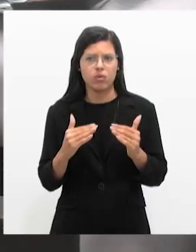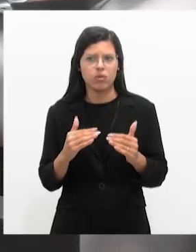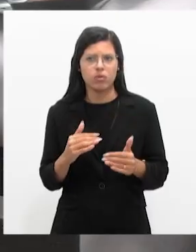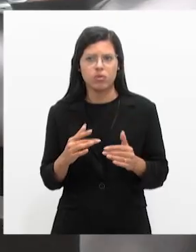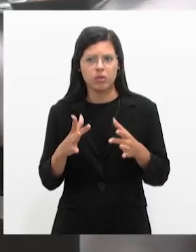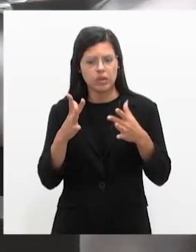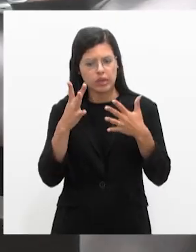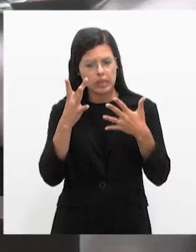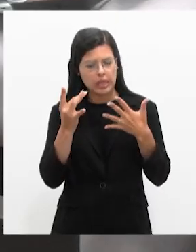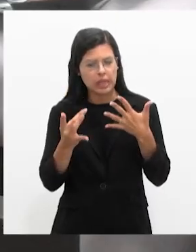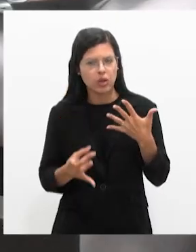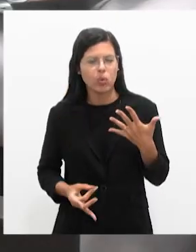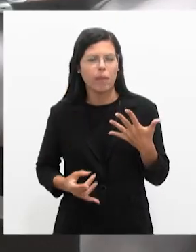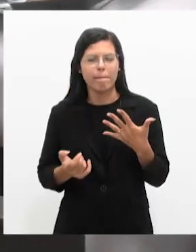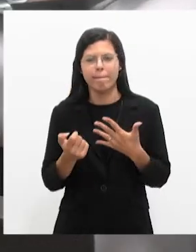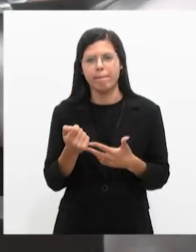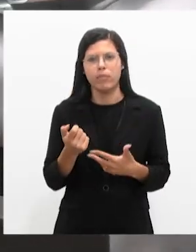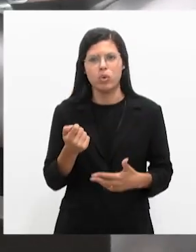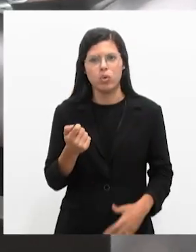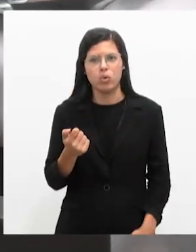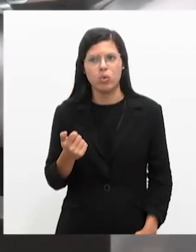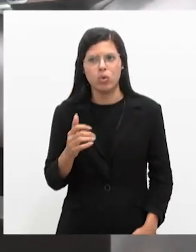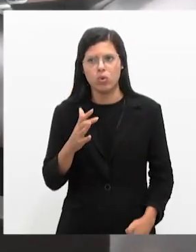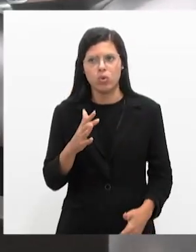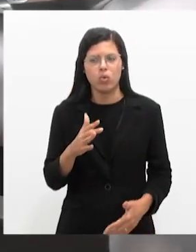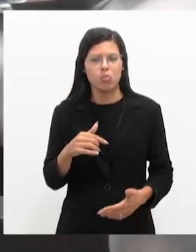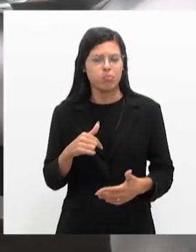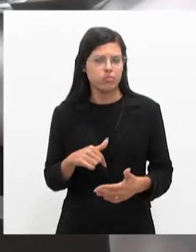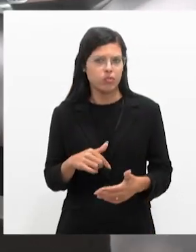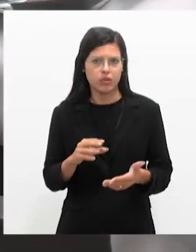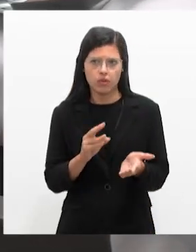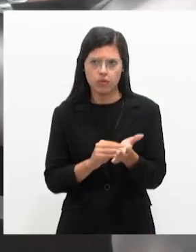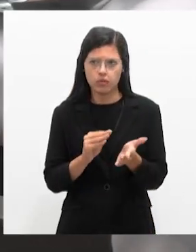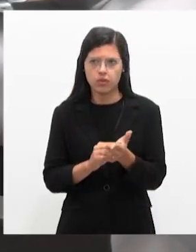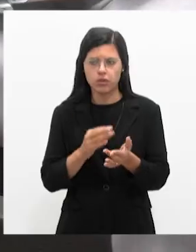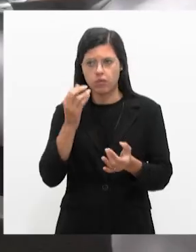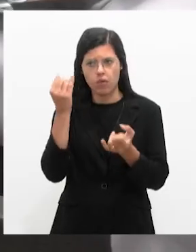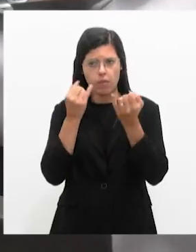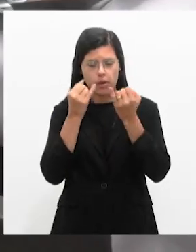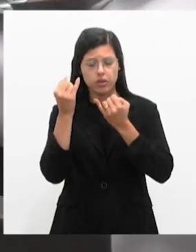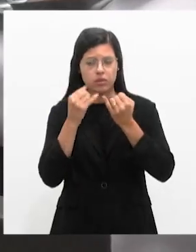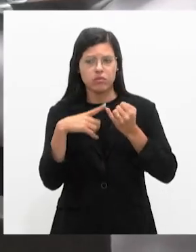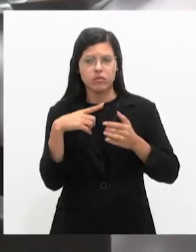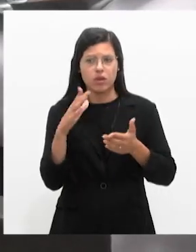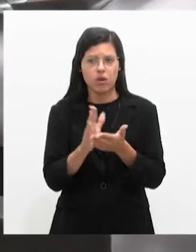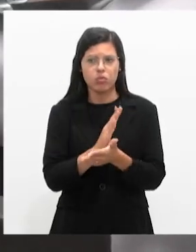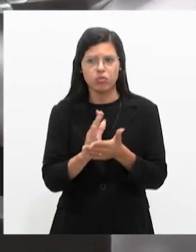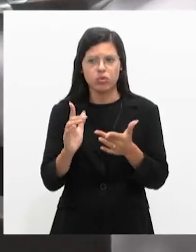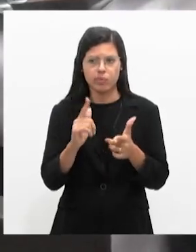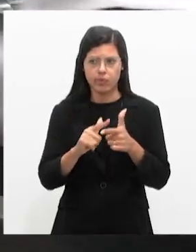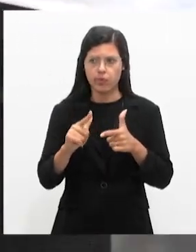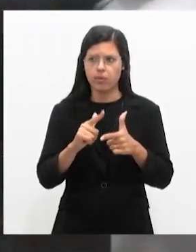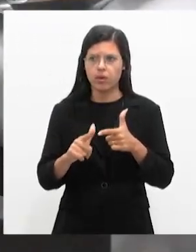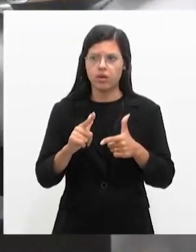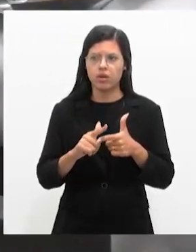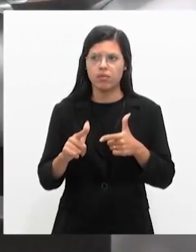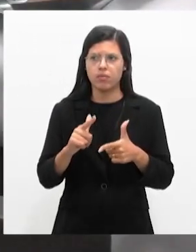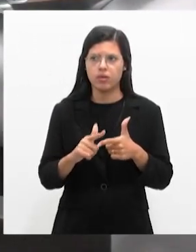detalhou pouco, né, definiu mal, tem alguns problemas de ordem,